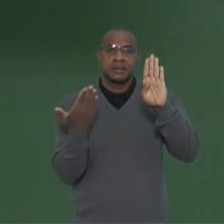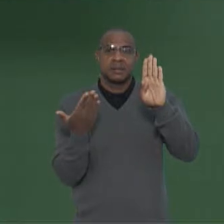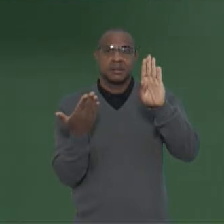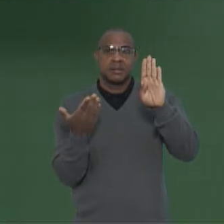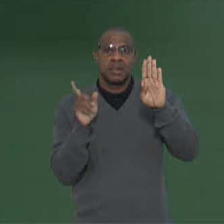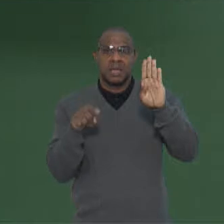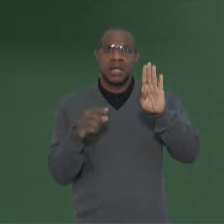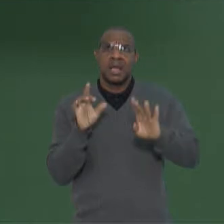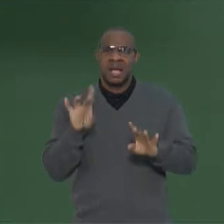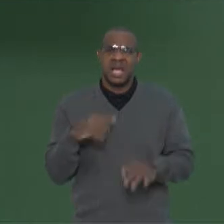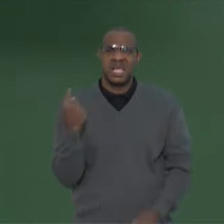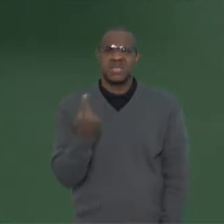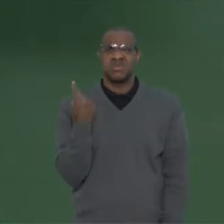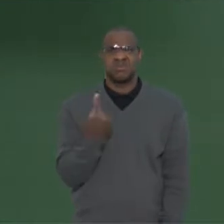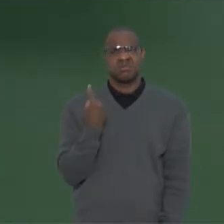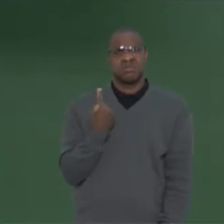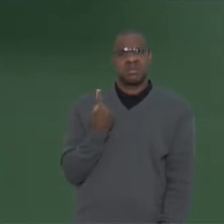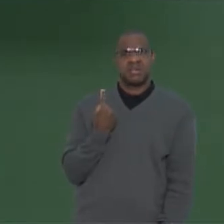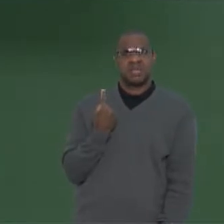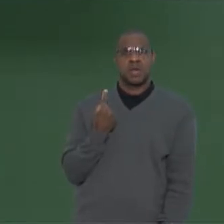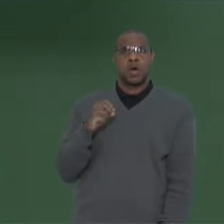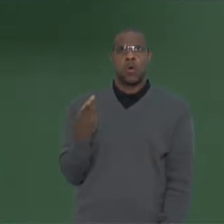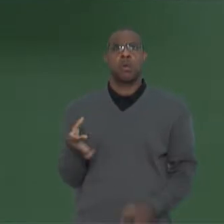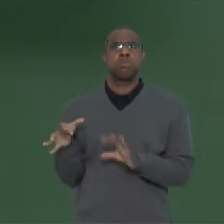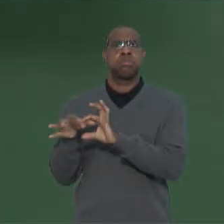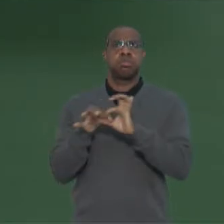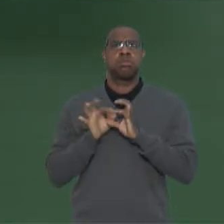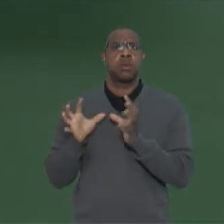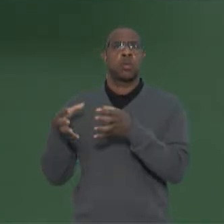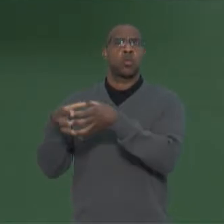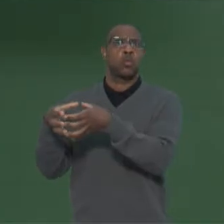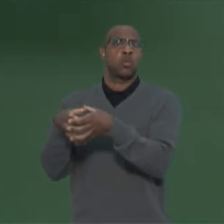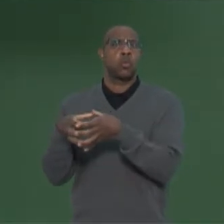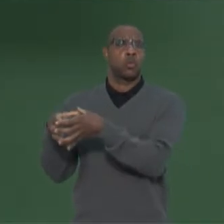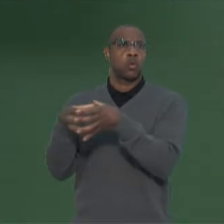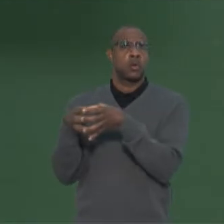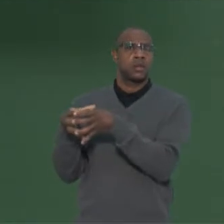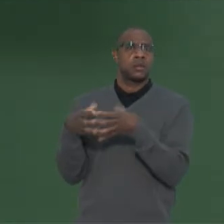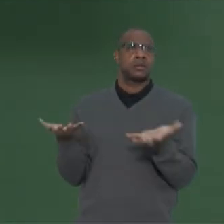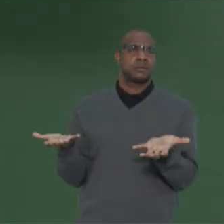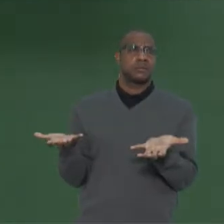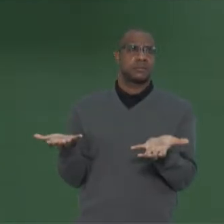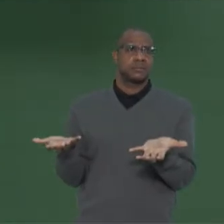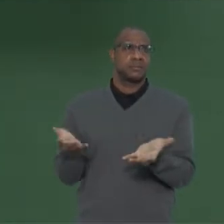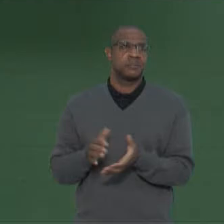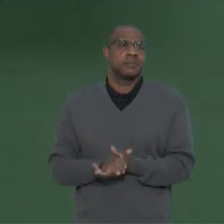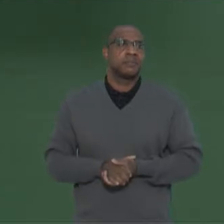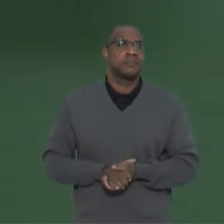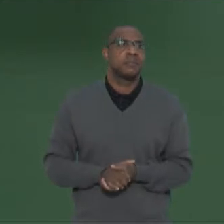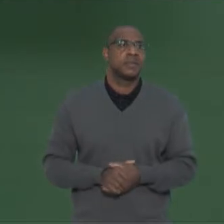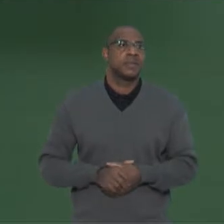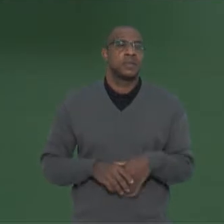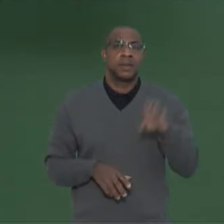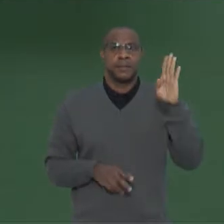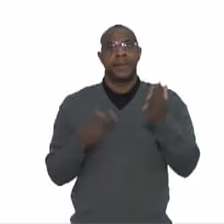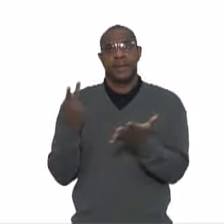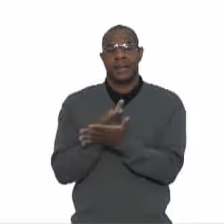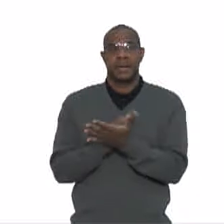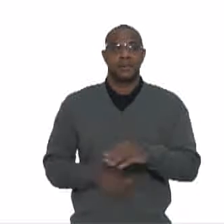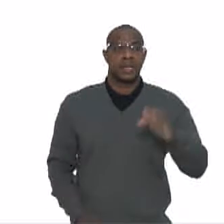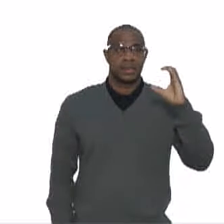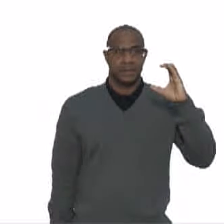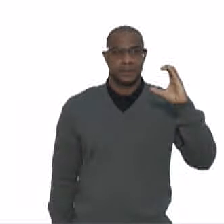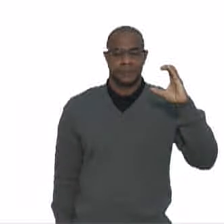que é a individualidade ou a coletividade? Acho que é a coletividade, né? Então a letra B é errada. Letra